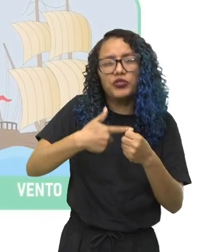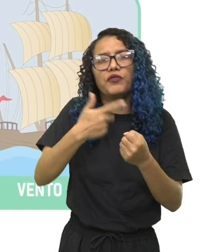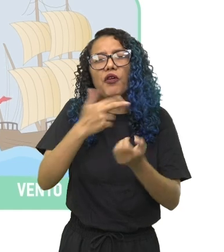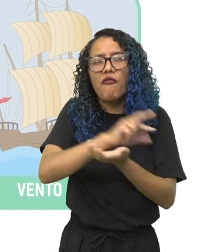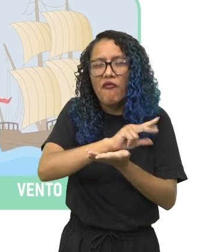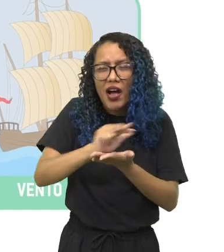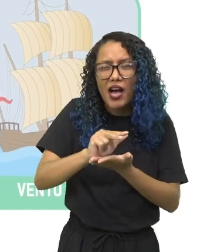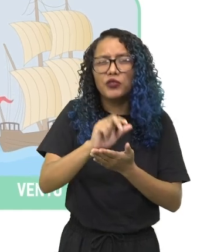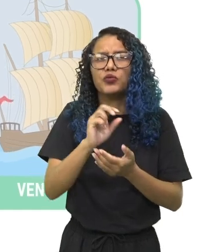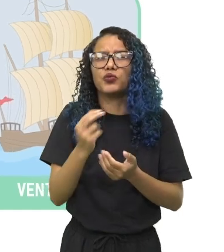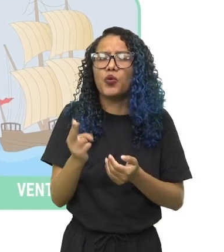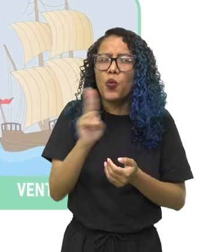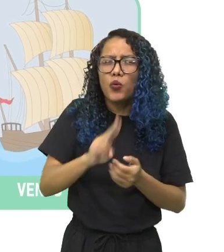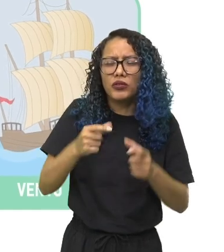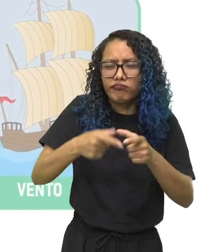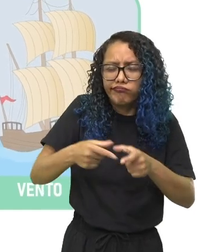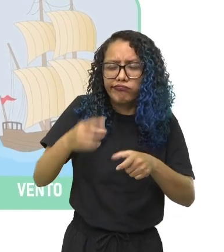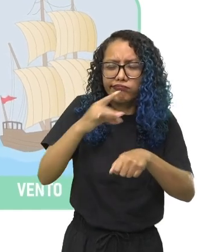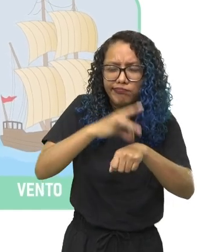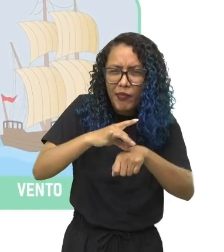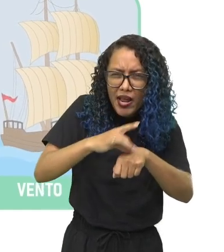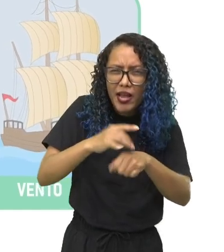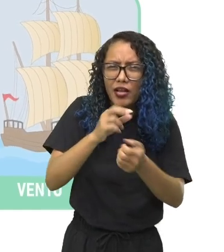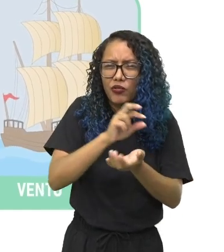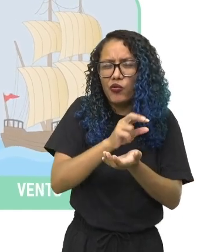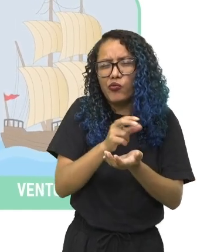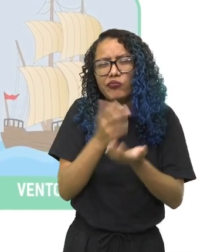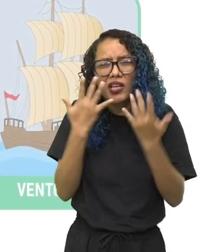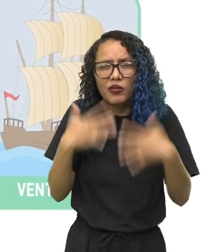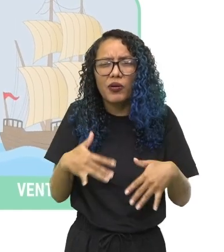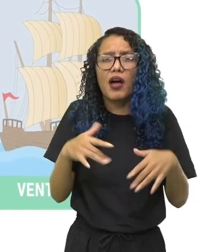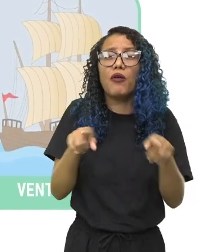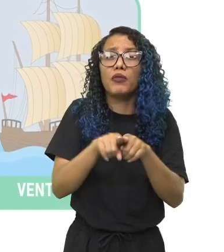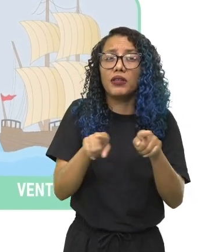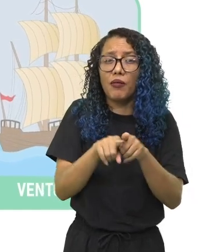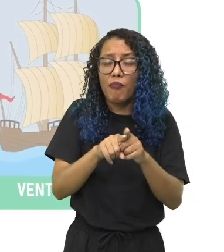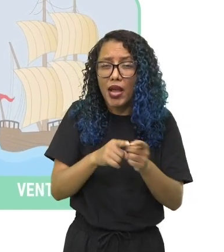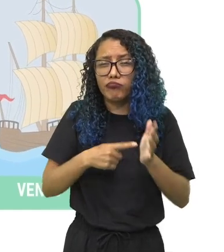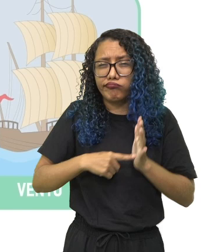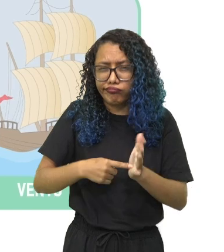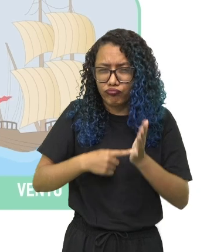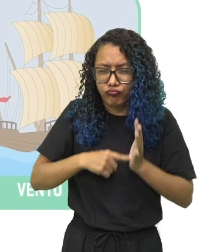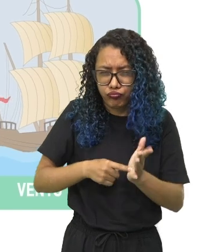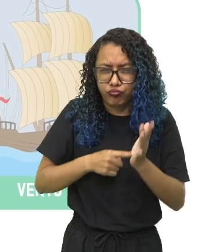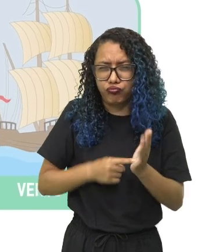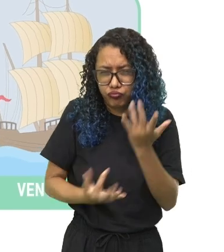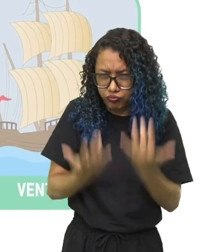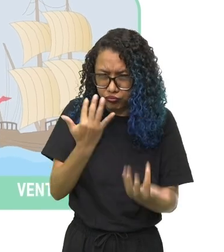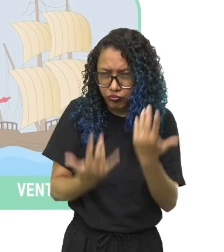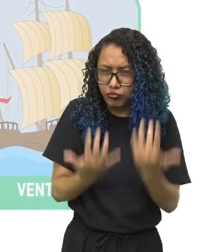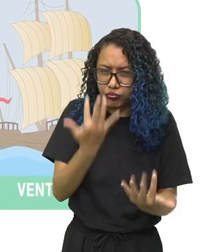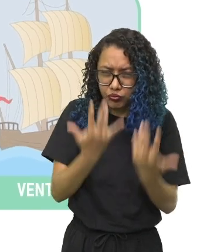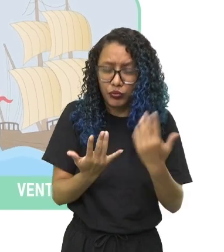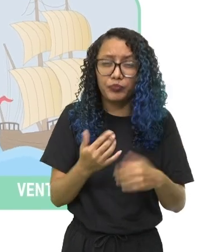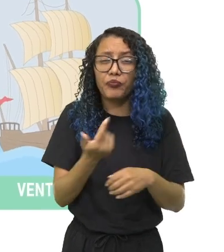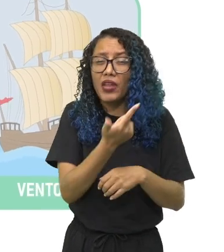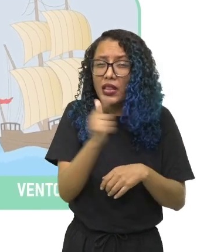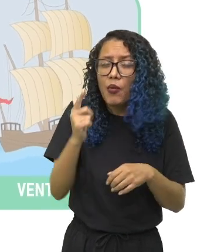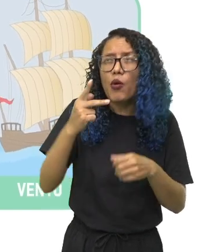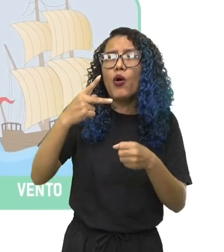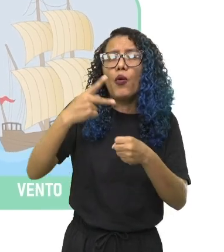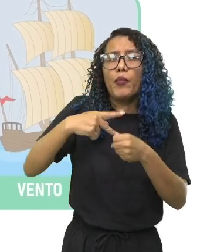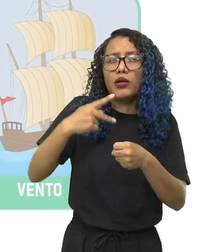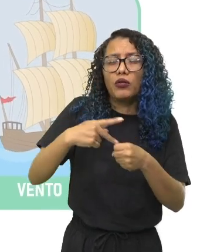carvão mineral e a invenção da máquina a vapor. Depois temos o petróleo, o combustível